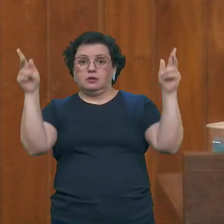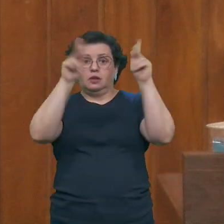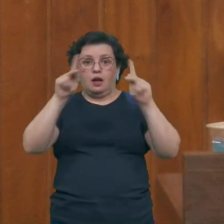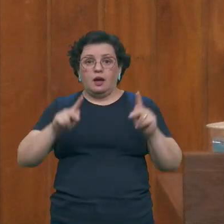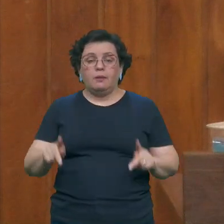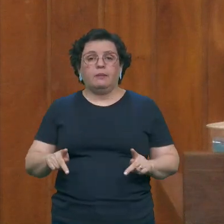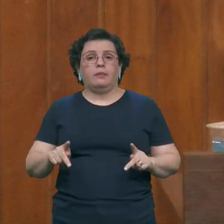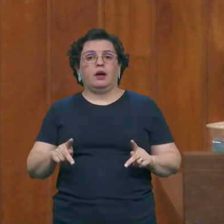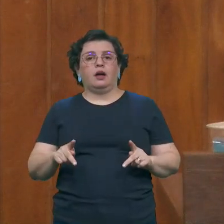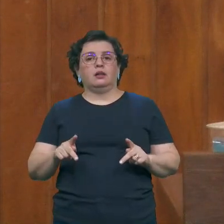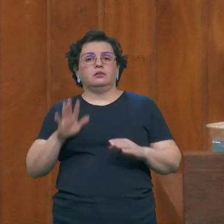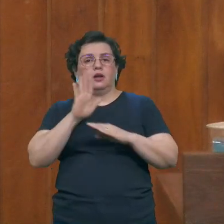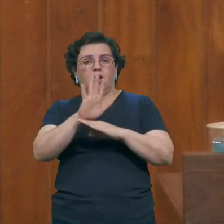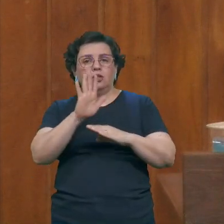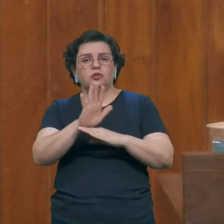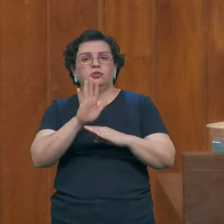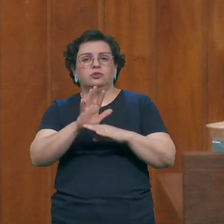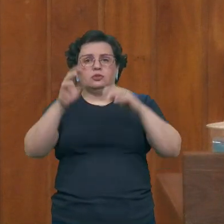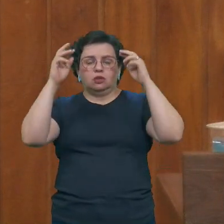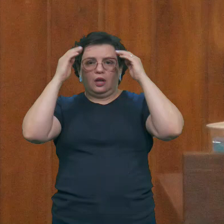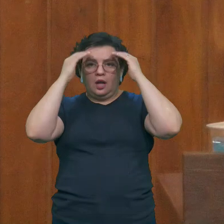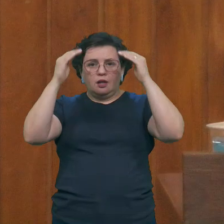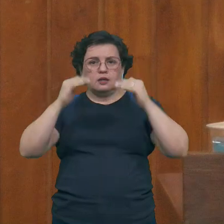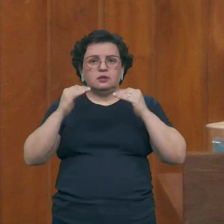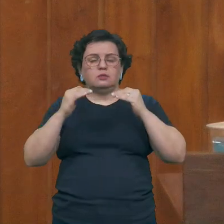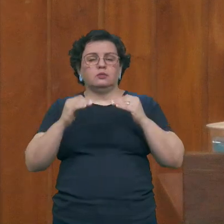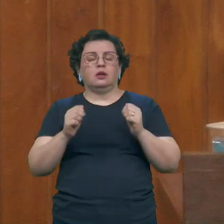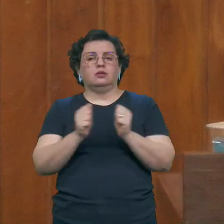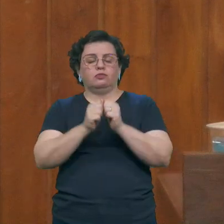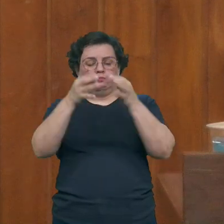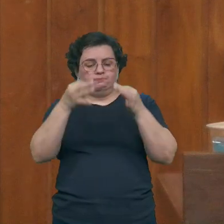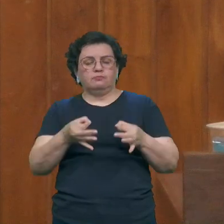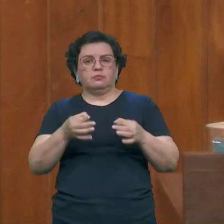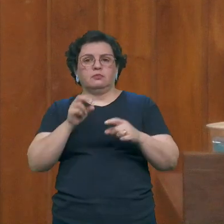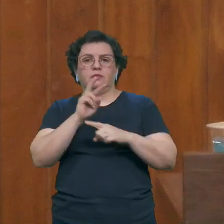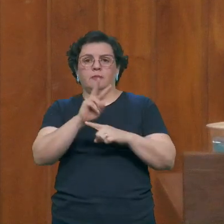cooperação, conciliar, respeito com dignidade e proteção,